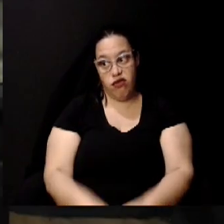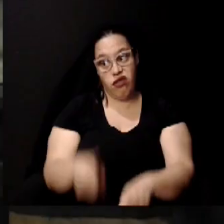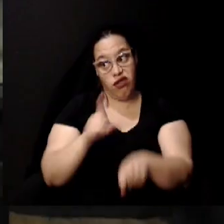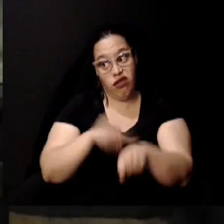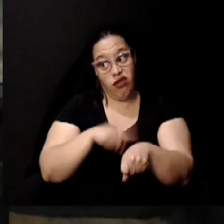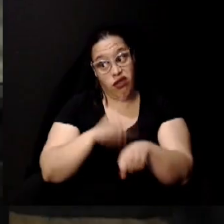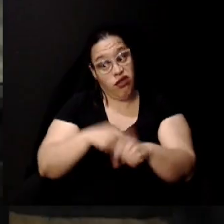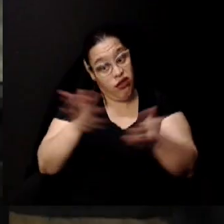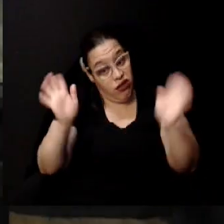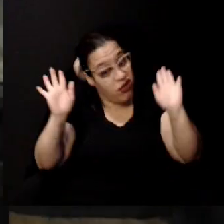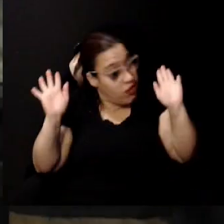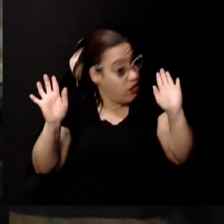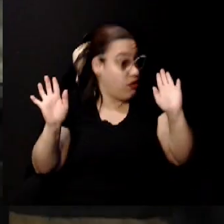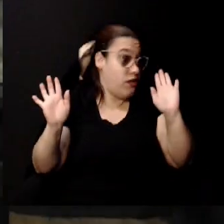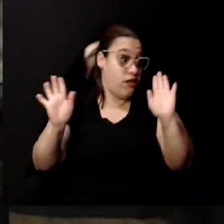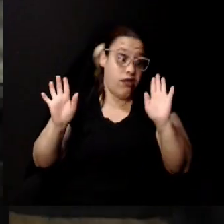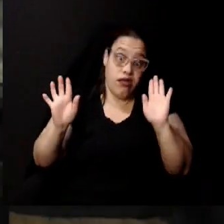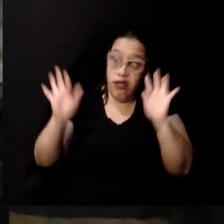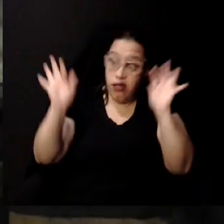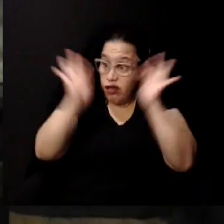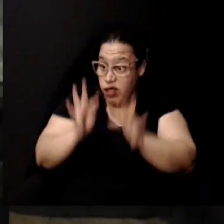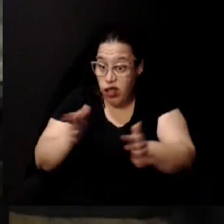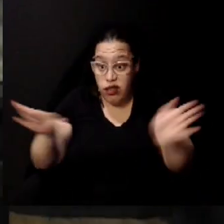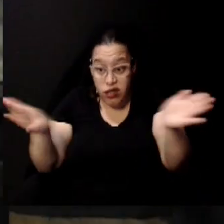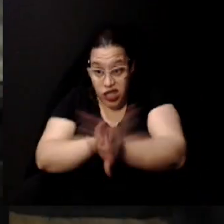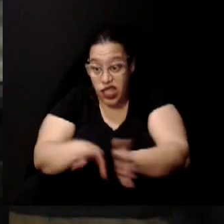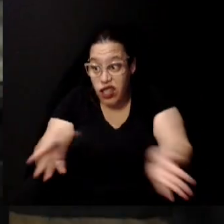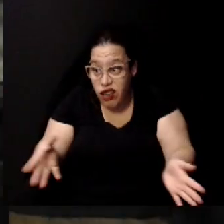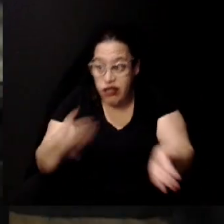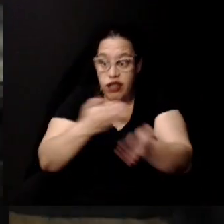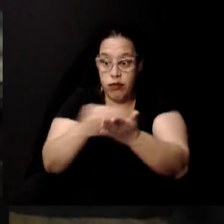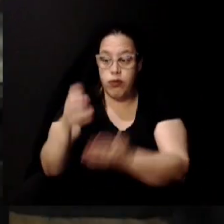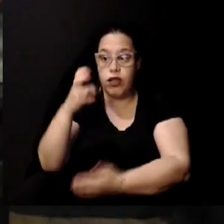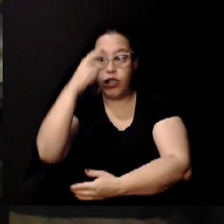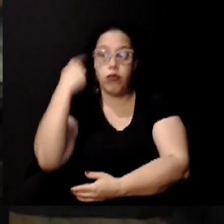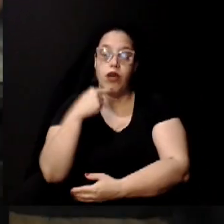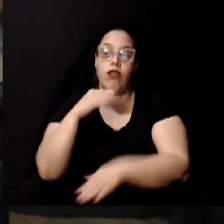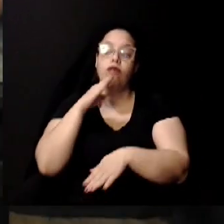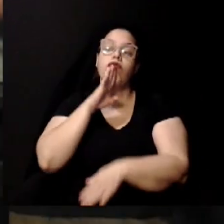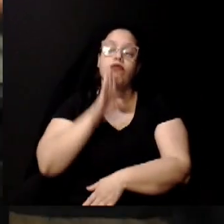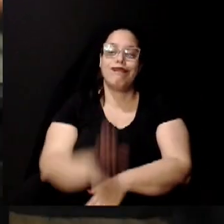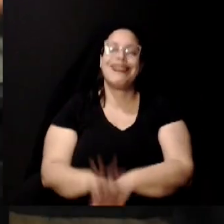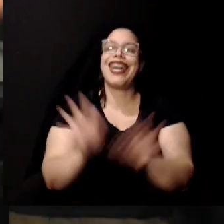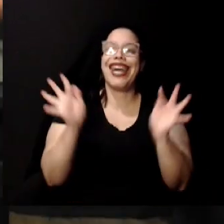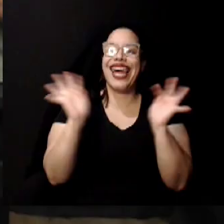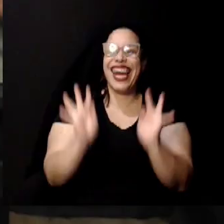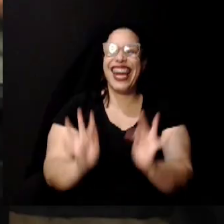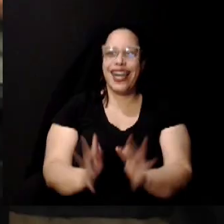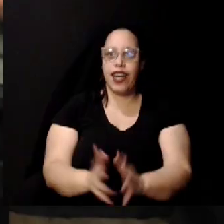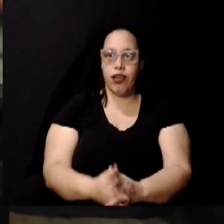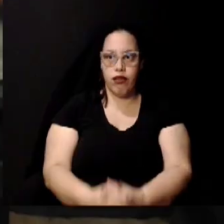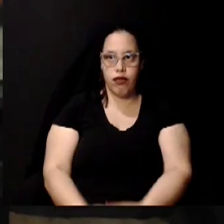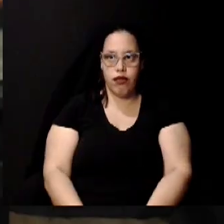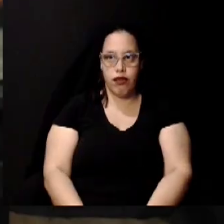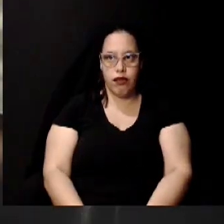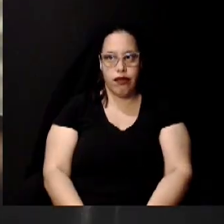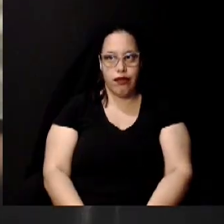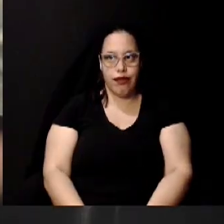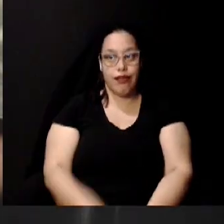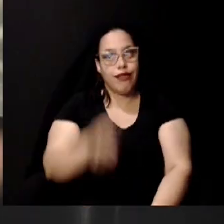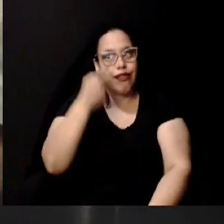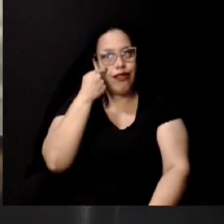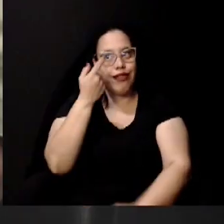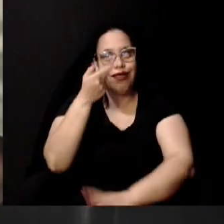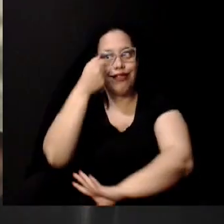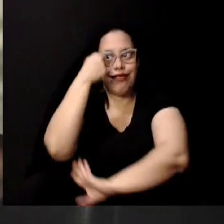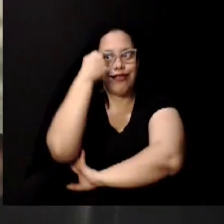a felicidade tem hora de chegar. A partir das 5h30 da tarde você começa a ser feliz. Mas veja, olha só, a gente passa a maior